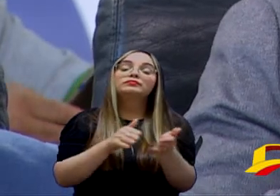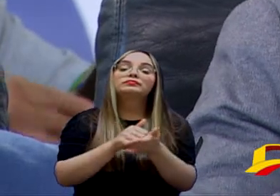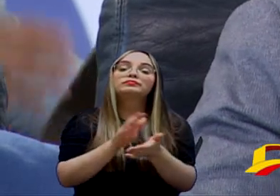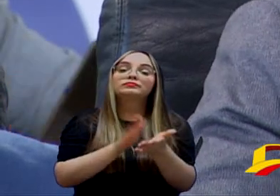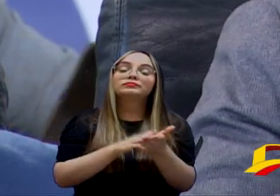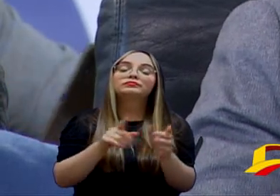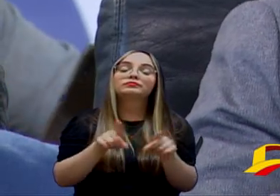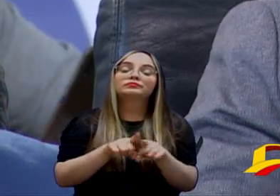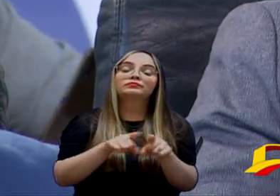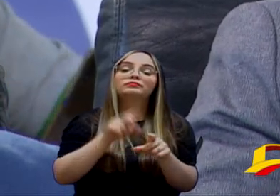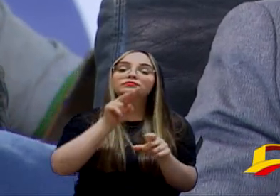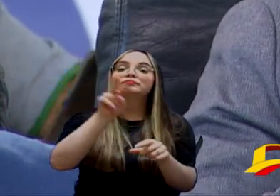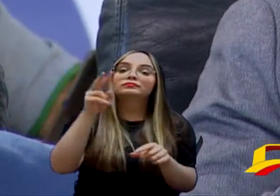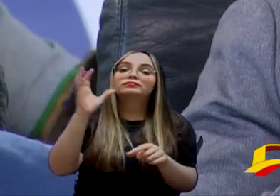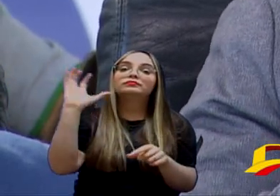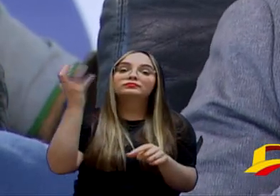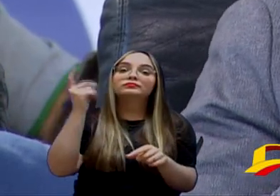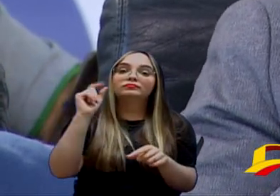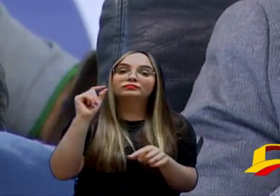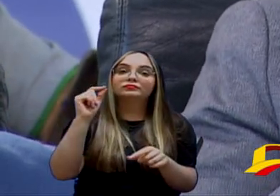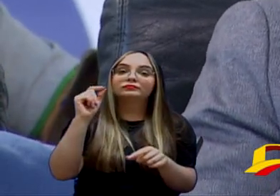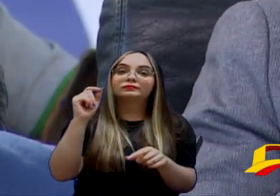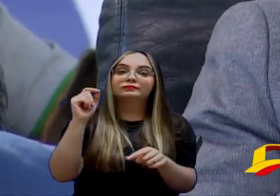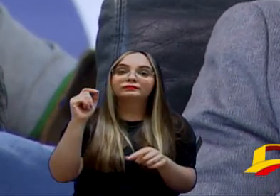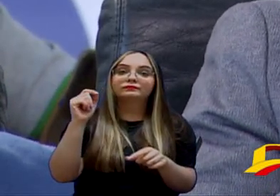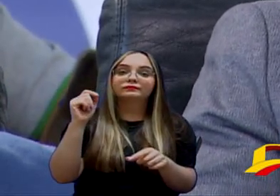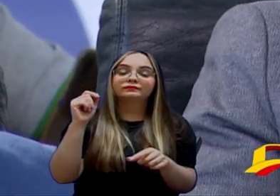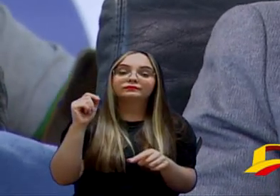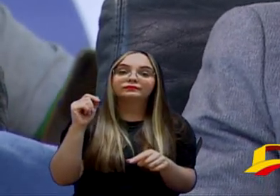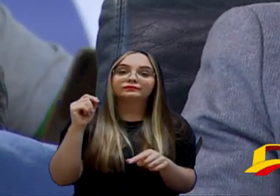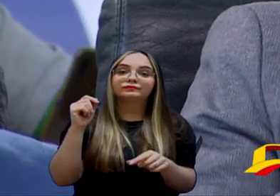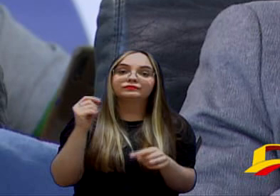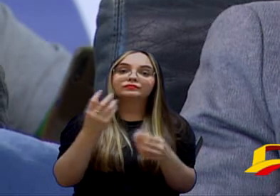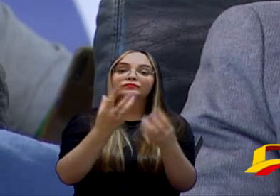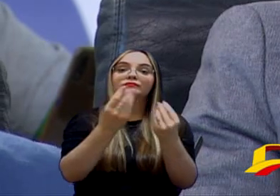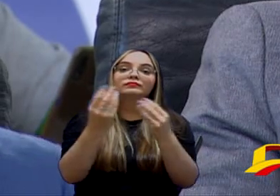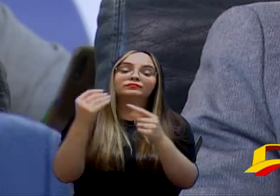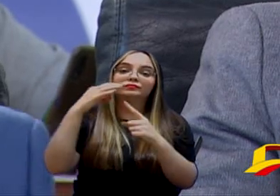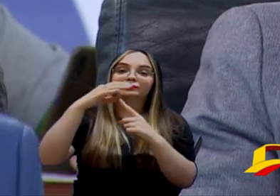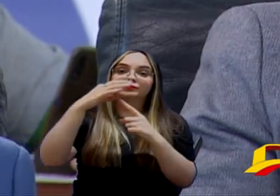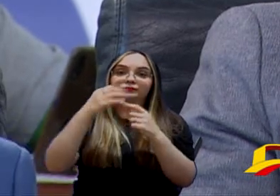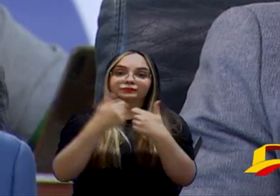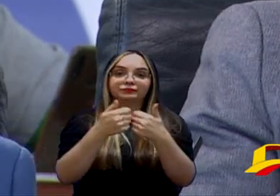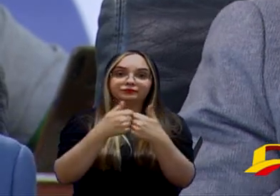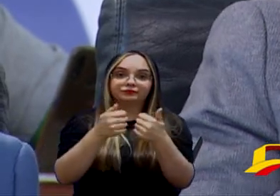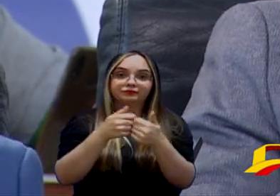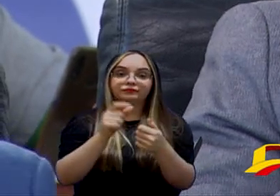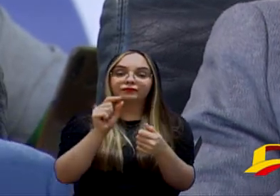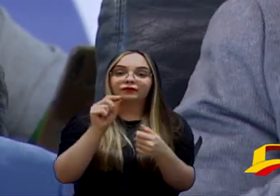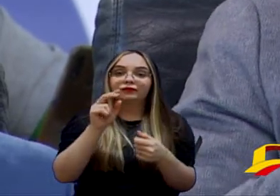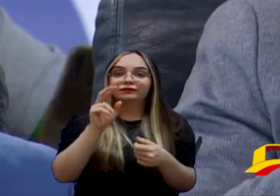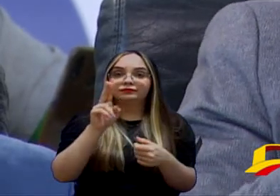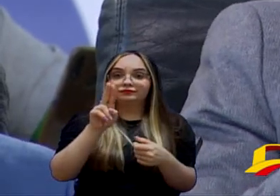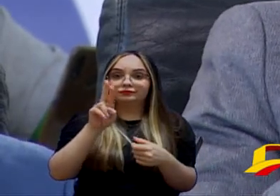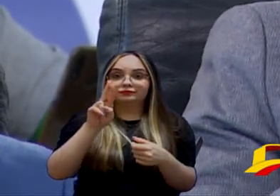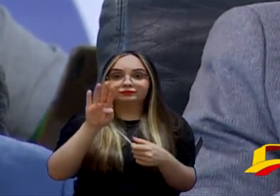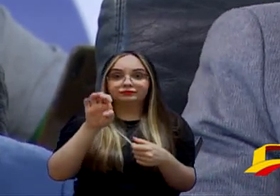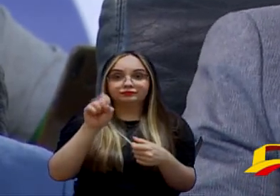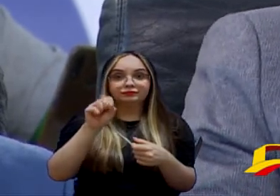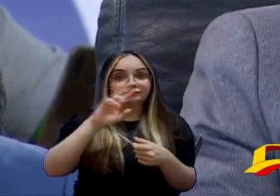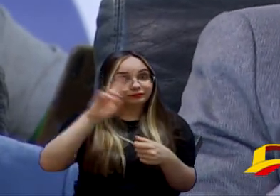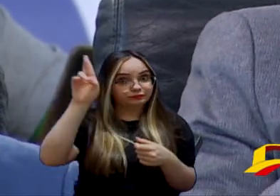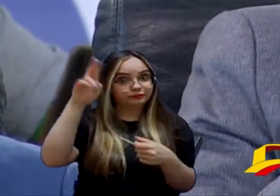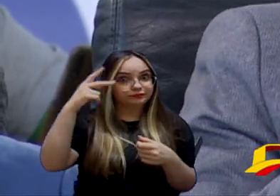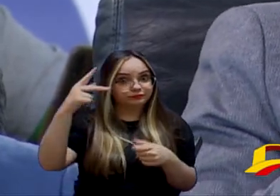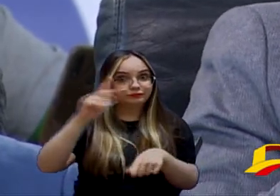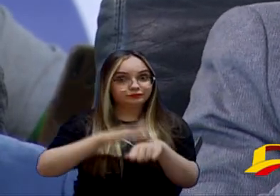que que tá acontecendo também que a gente tem observado aí tem vários pontos de ônibus que é obrigação da URBS que não tem a rampa